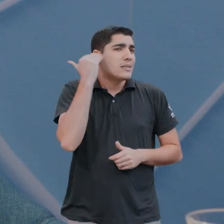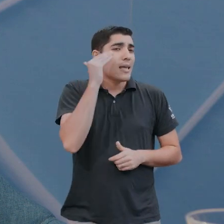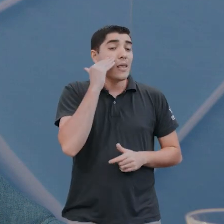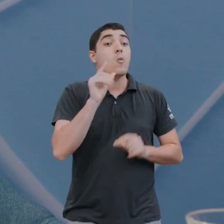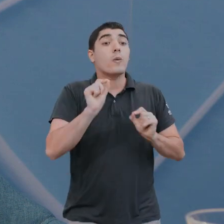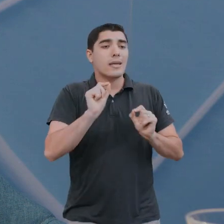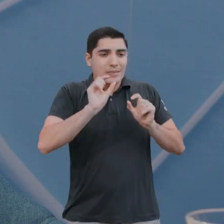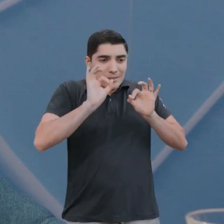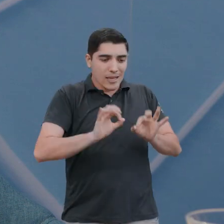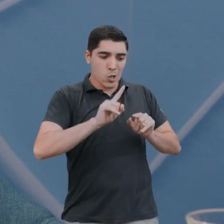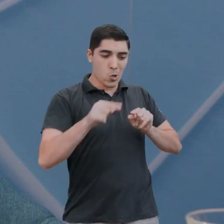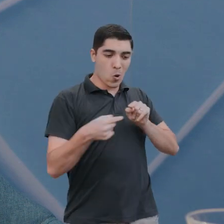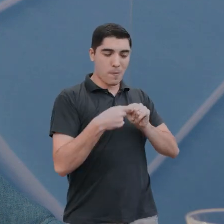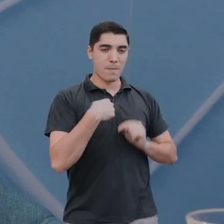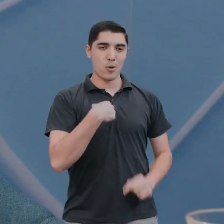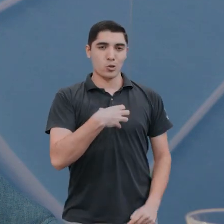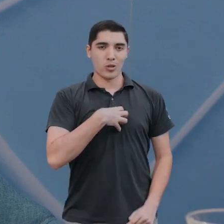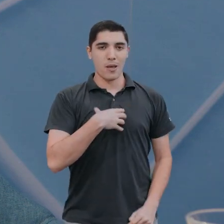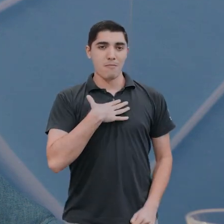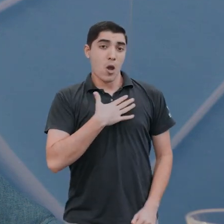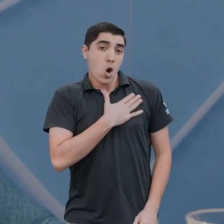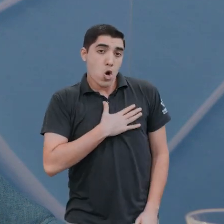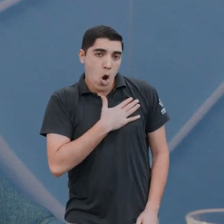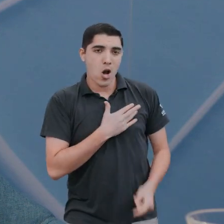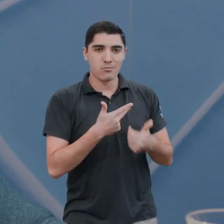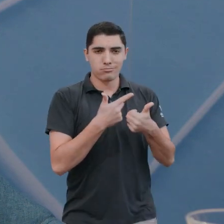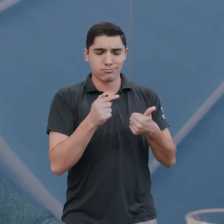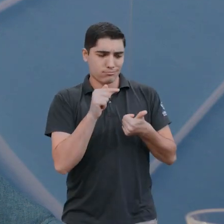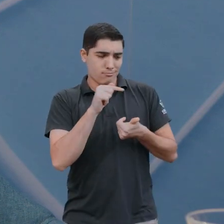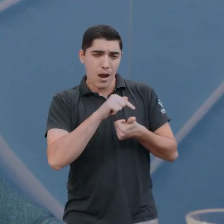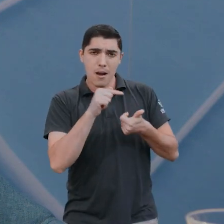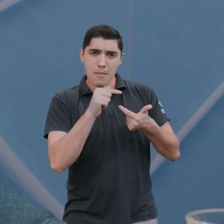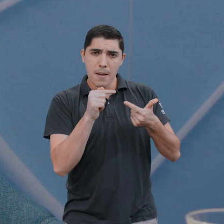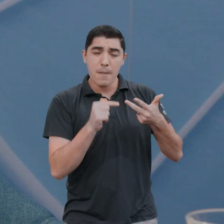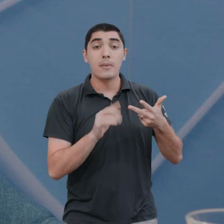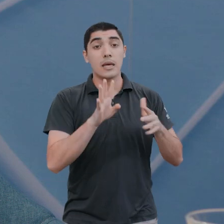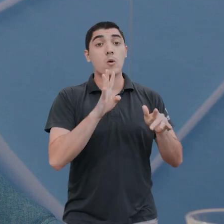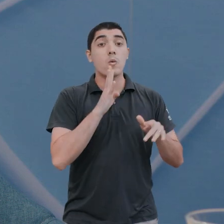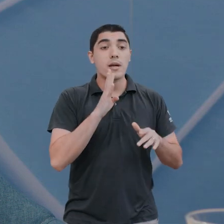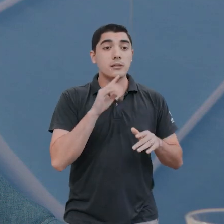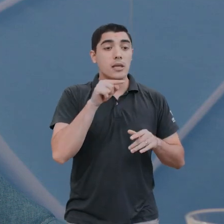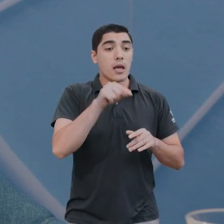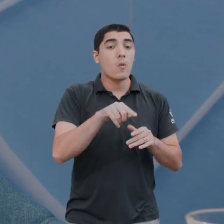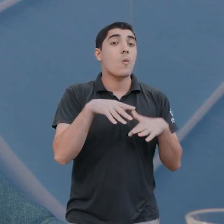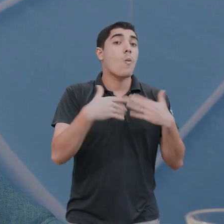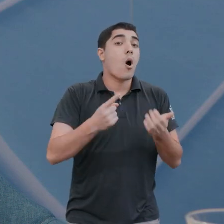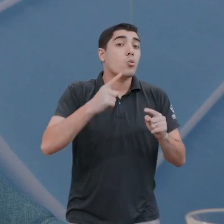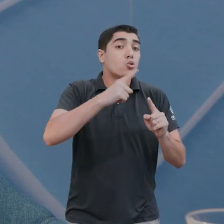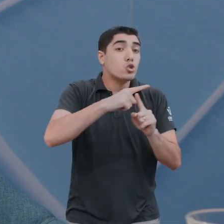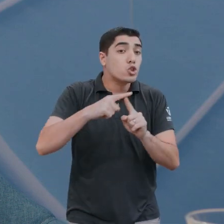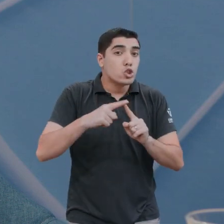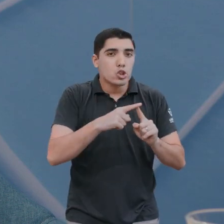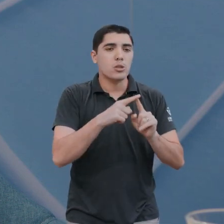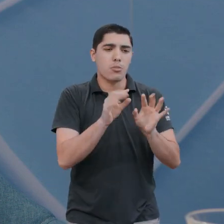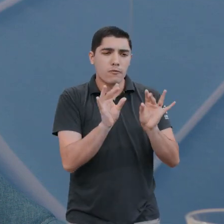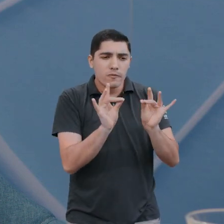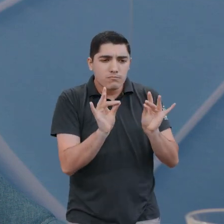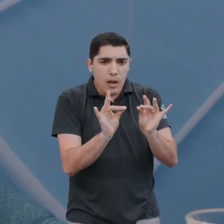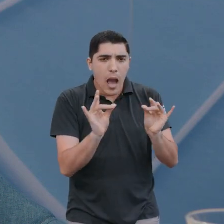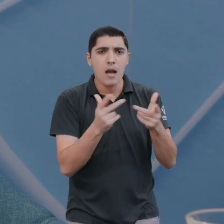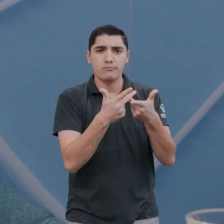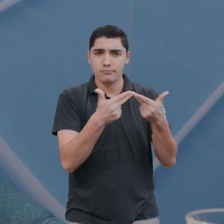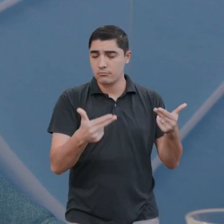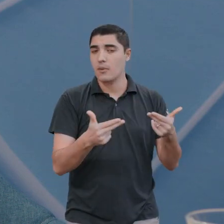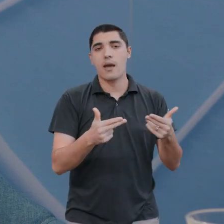o que tu gosta, o que deixa de gostar, e também conhecer sobre fibras, tecidos. Eu acho que isso faz